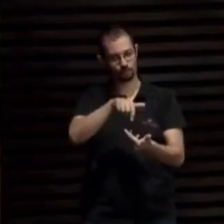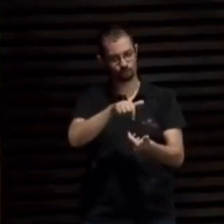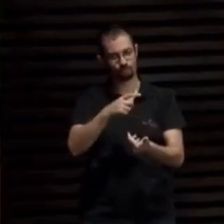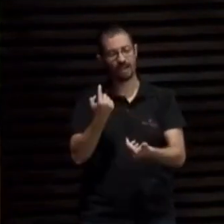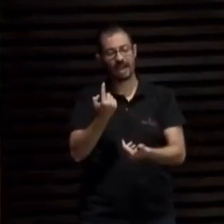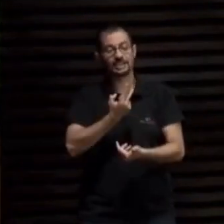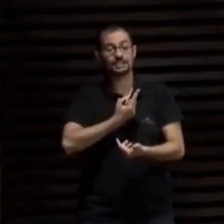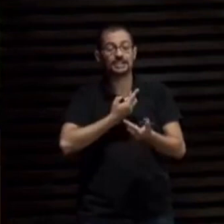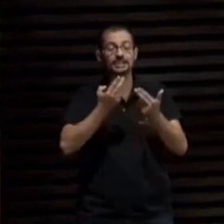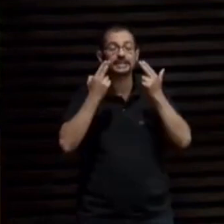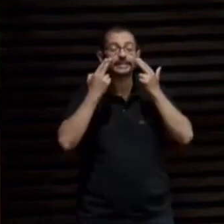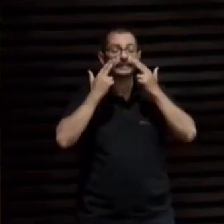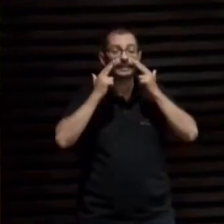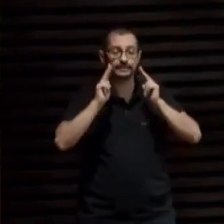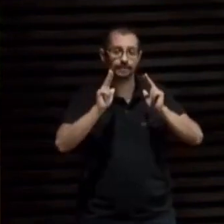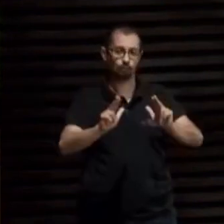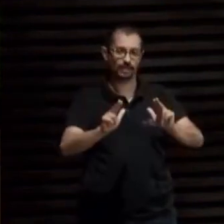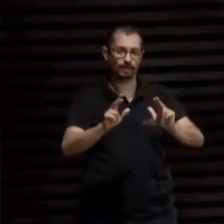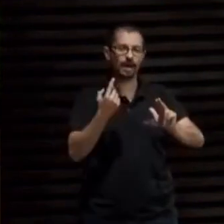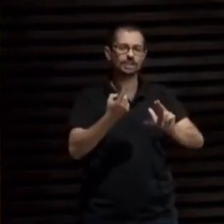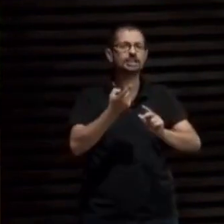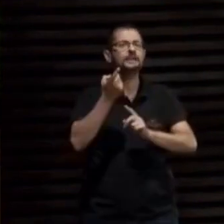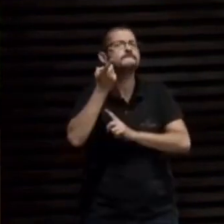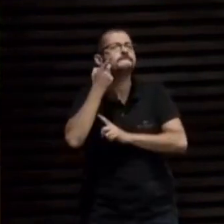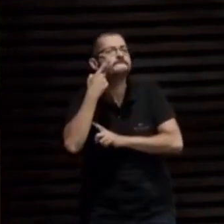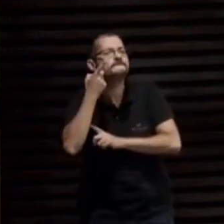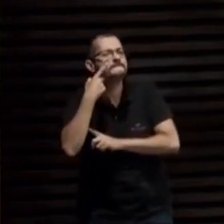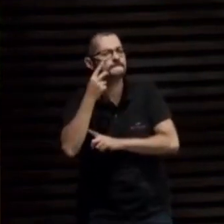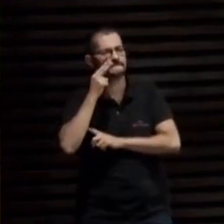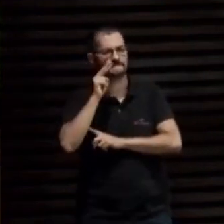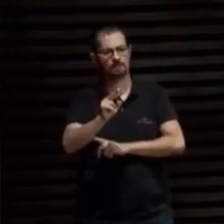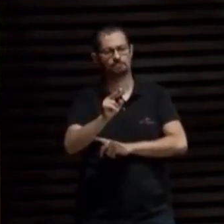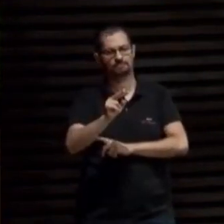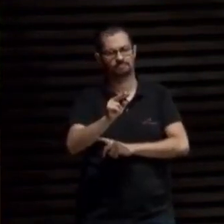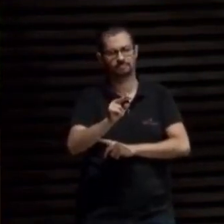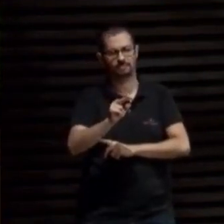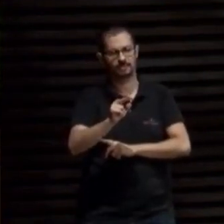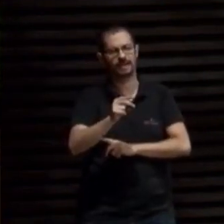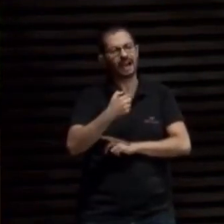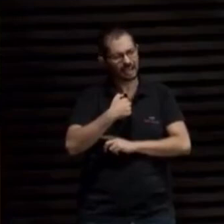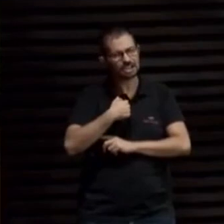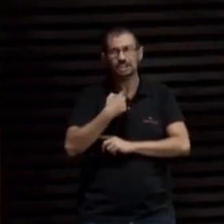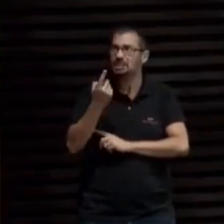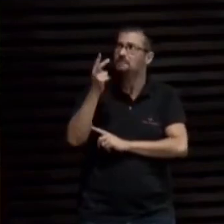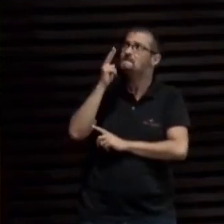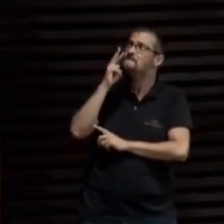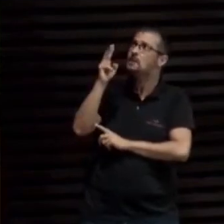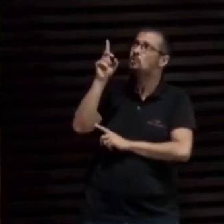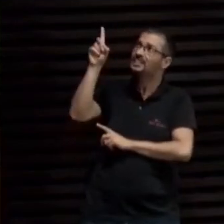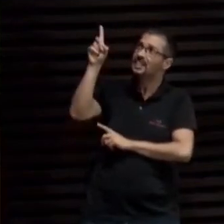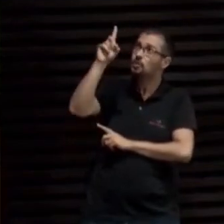Testemunhamos, testificamos, nós vimos isto. Nós vimos que o Pai enviou o seu Filho.